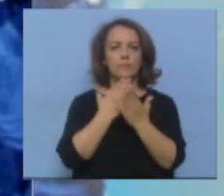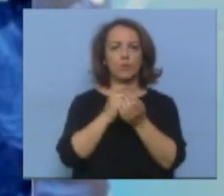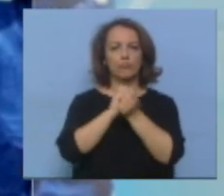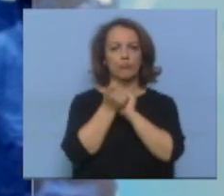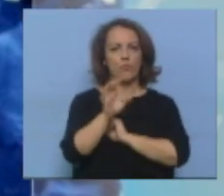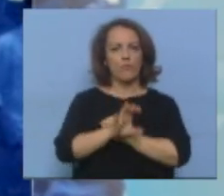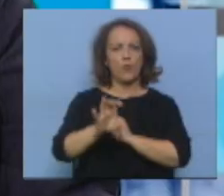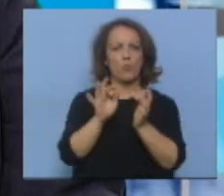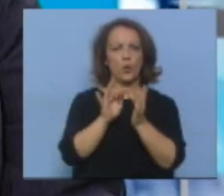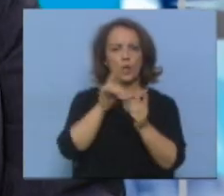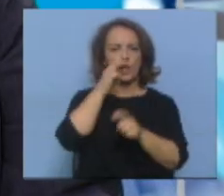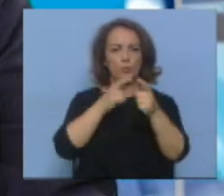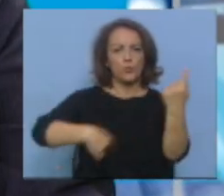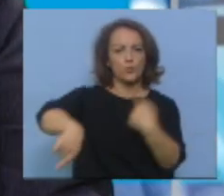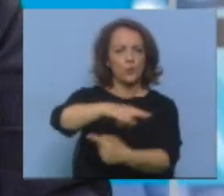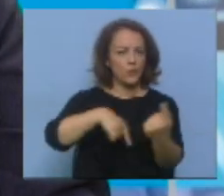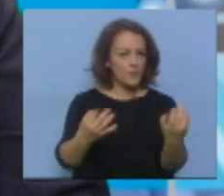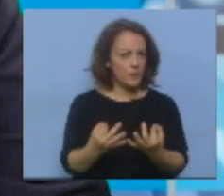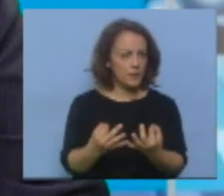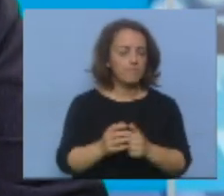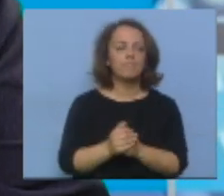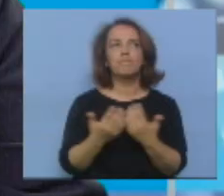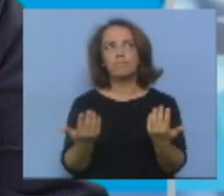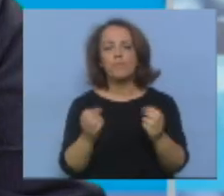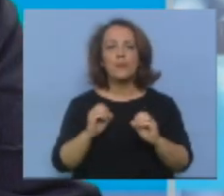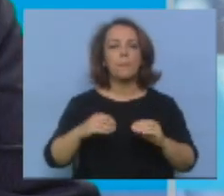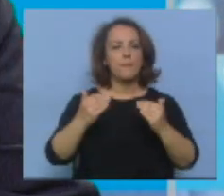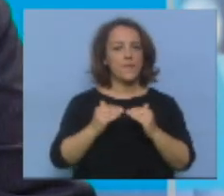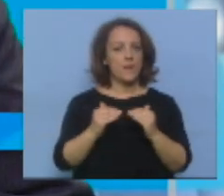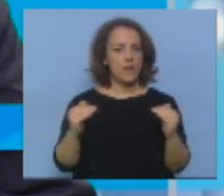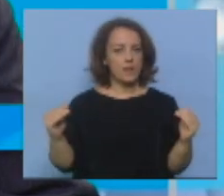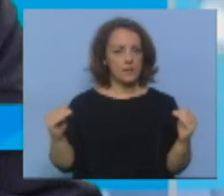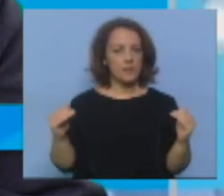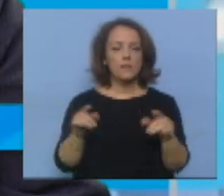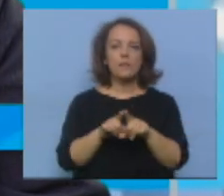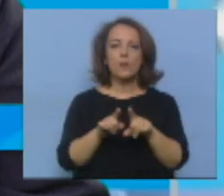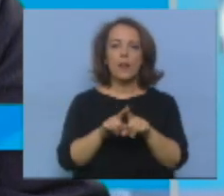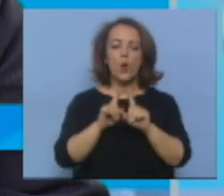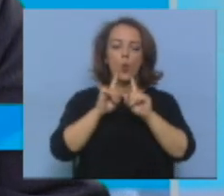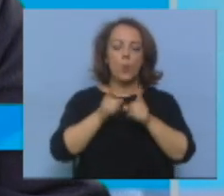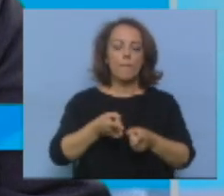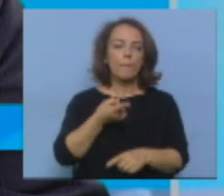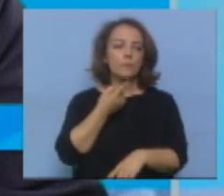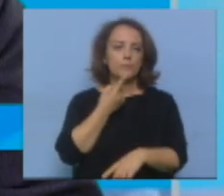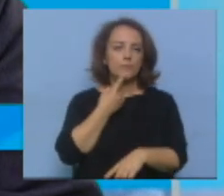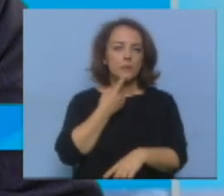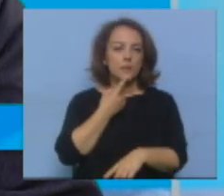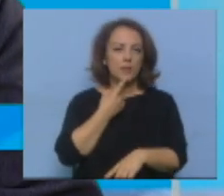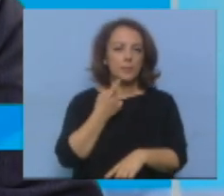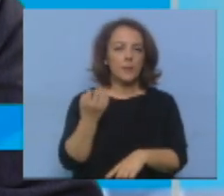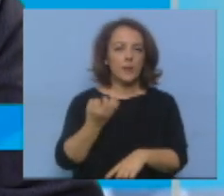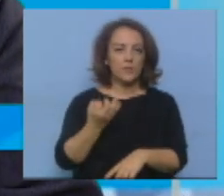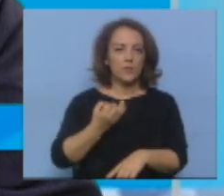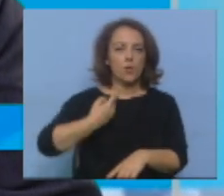etc. Há uma primeira fase, né, que é a fase de começar a perceber que nós começávamos